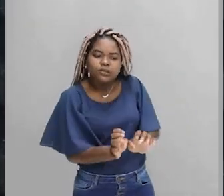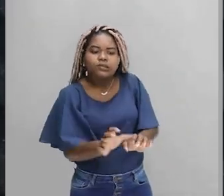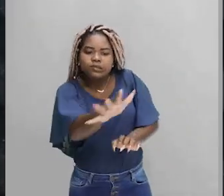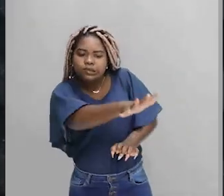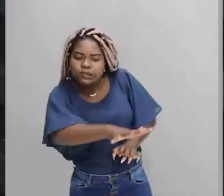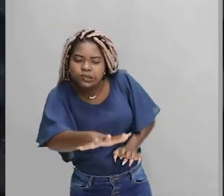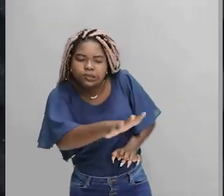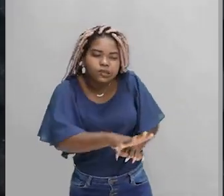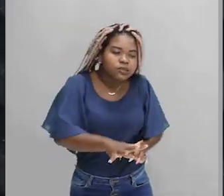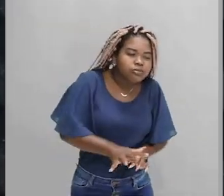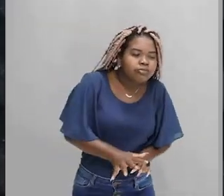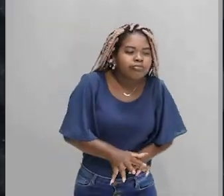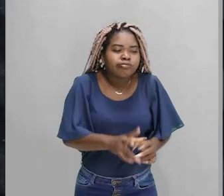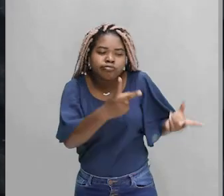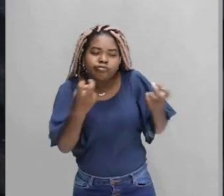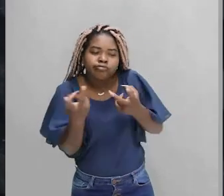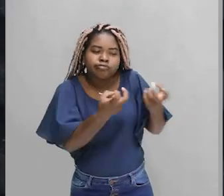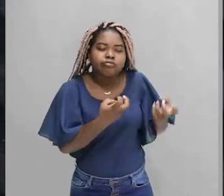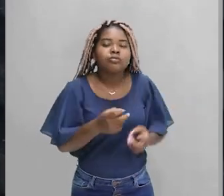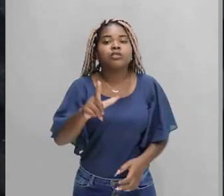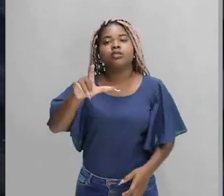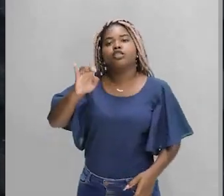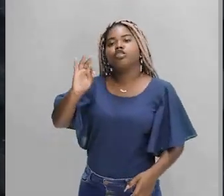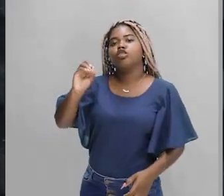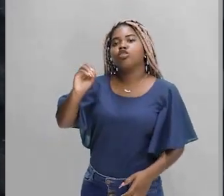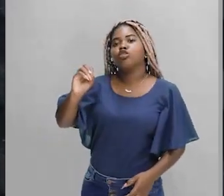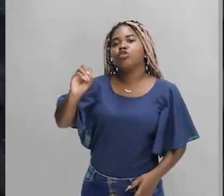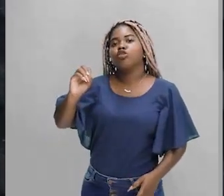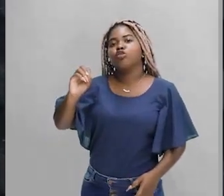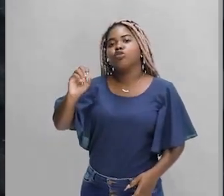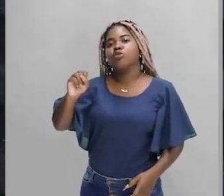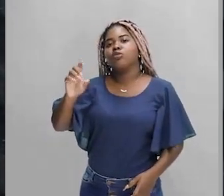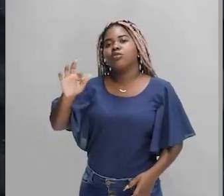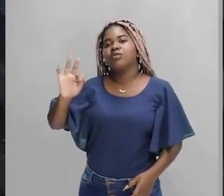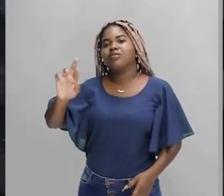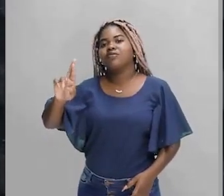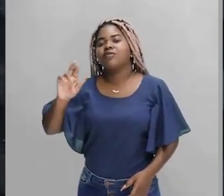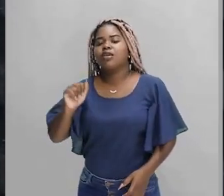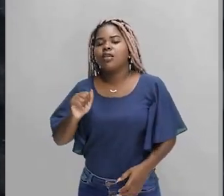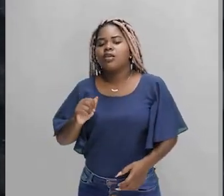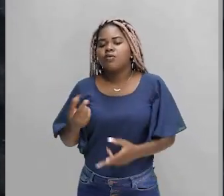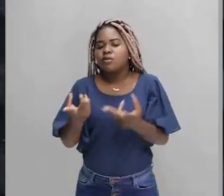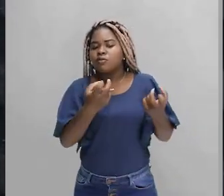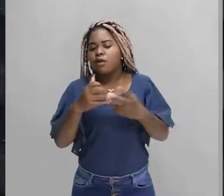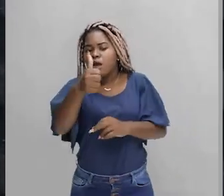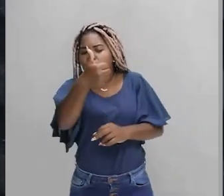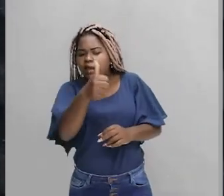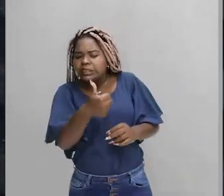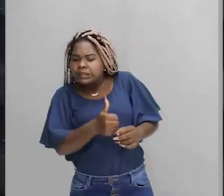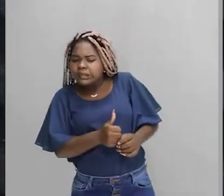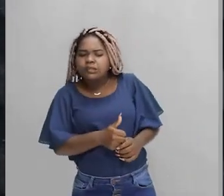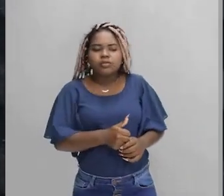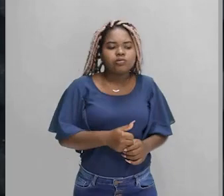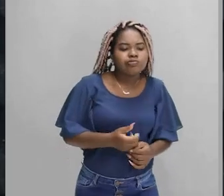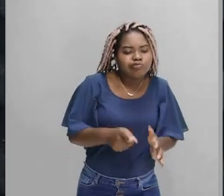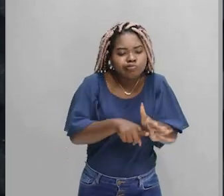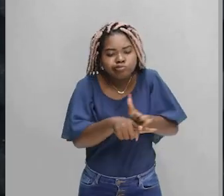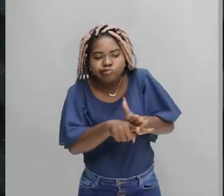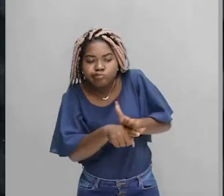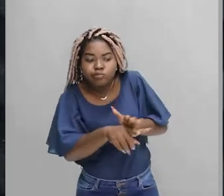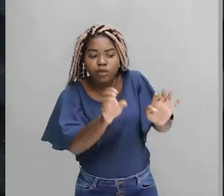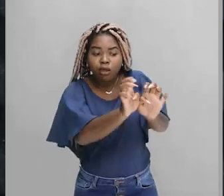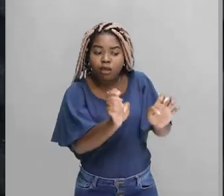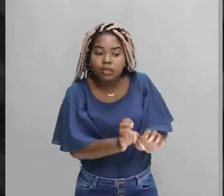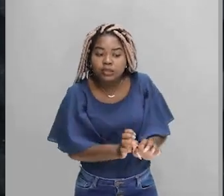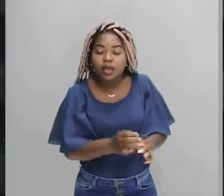estrutura aí, no caso da litosfera, tá? E quando nós vamos analisar essa estrutura, galera, nós vamos aí